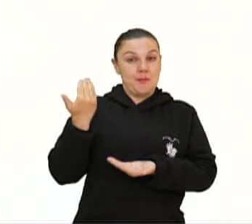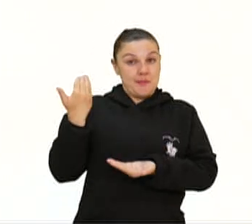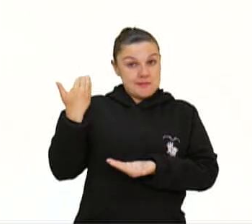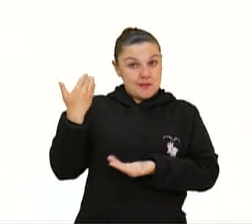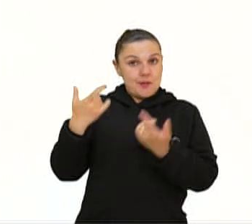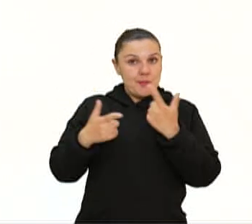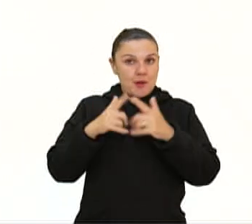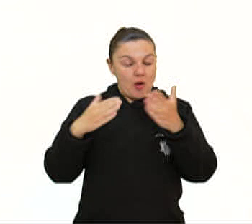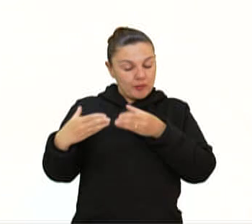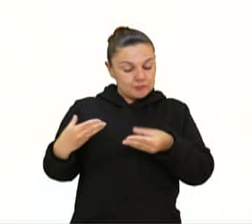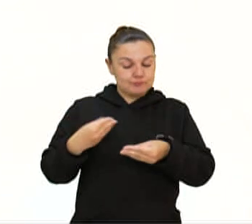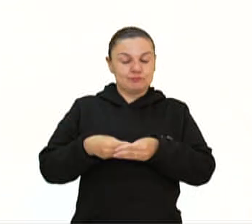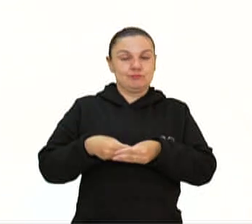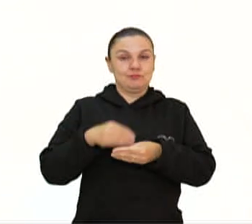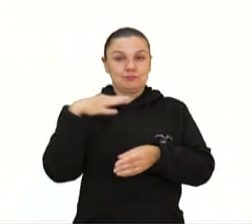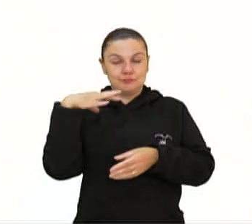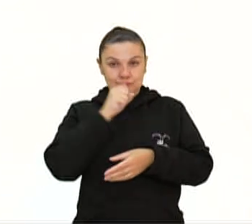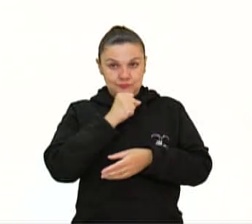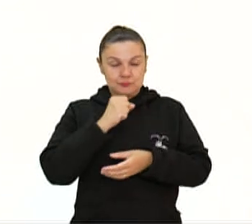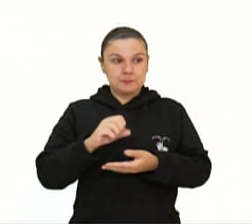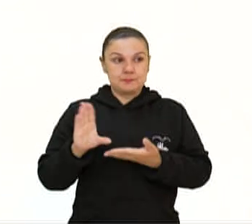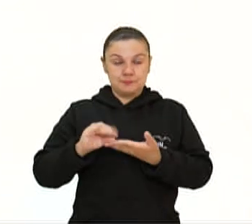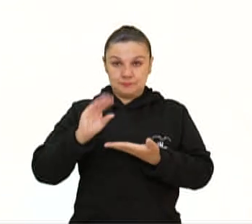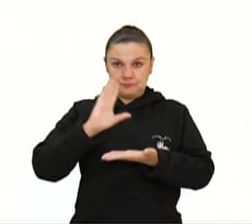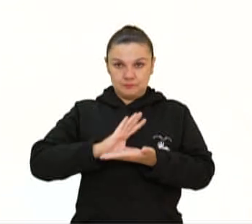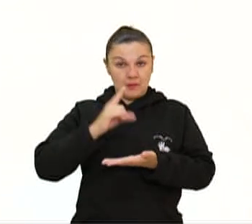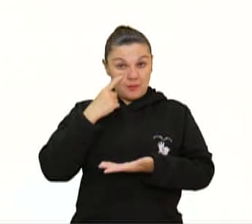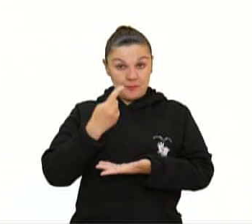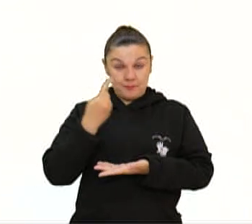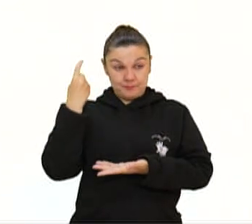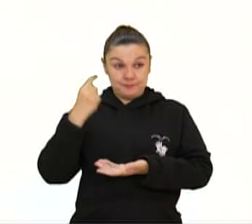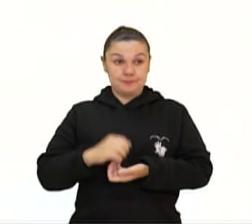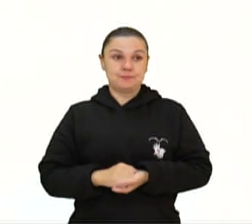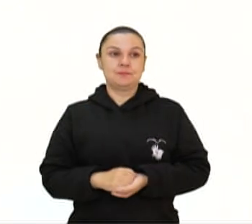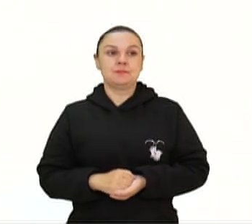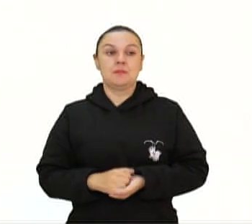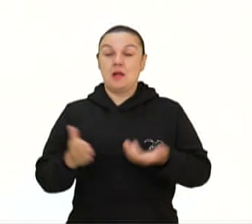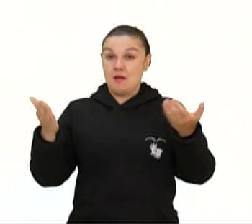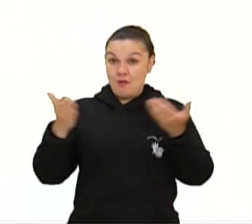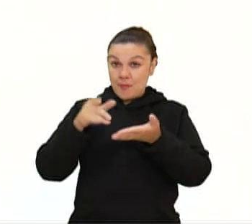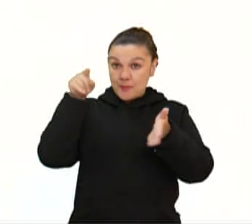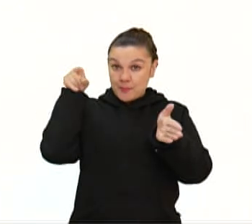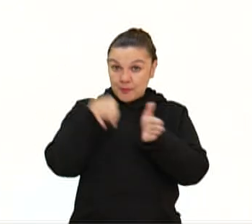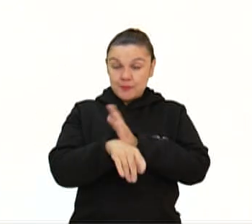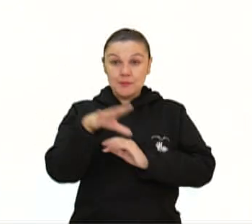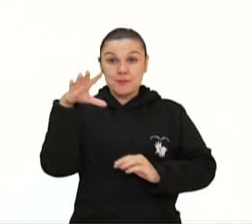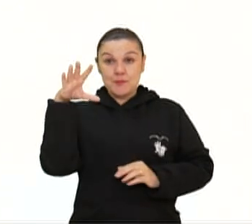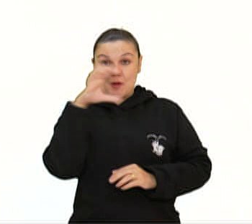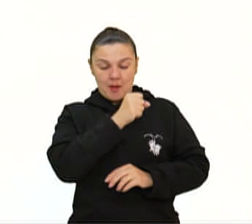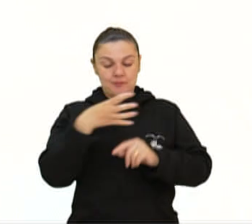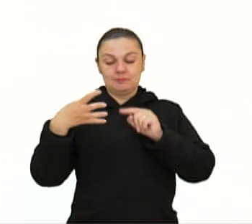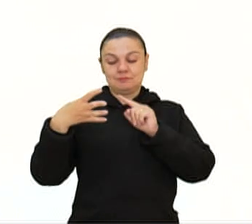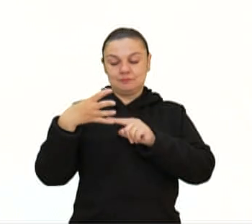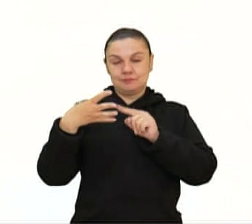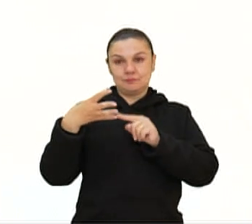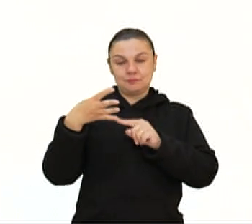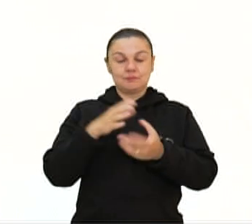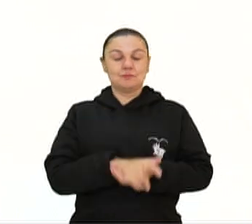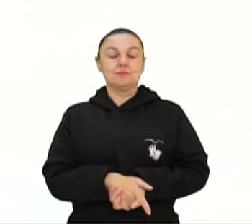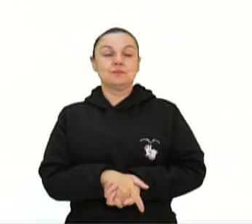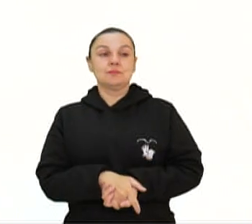hoje a gente está fazendo apenas uma retomada de conteúdos. Vamos prosseguindo? Então vamos para o nosso quarto quiz, penúltimo